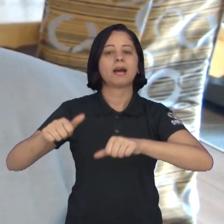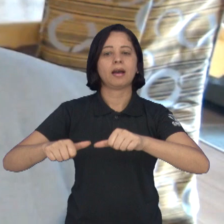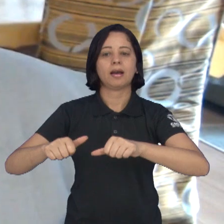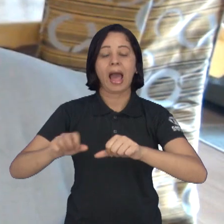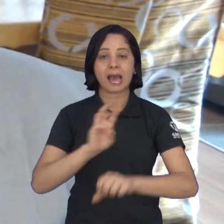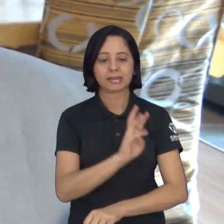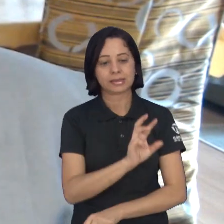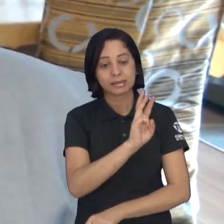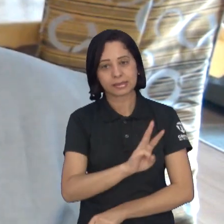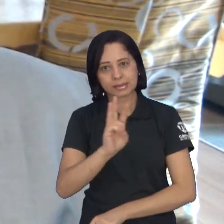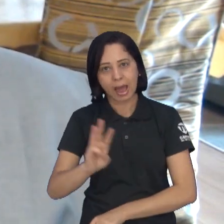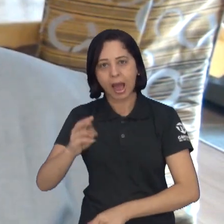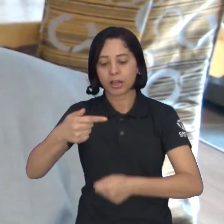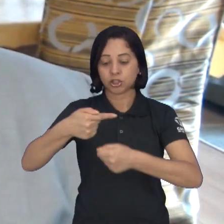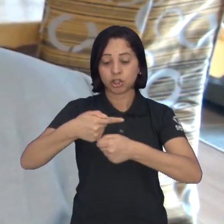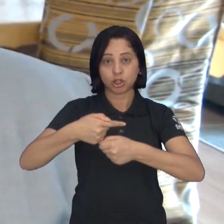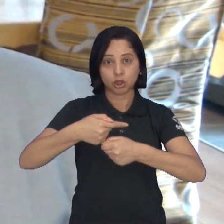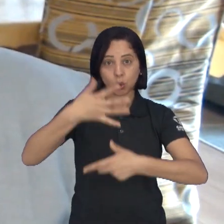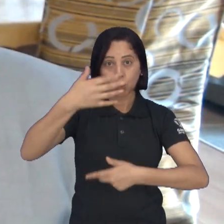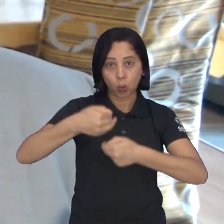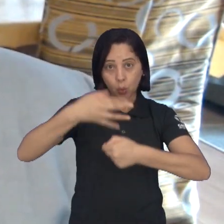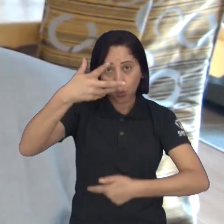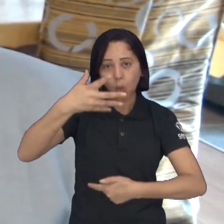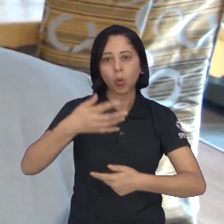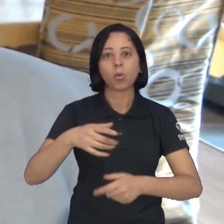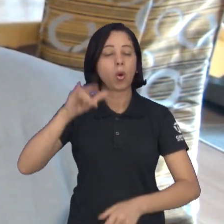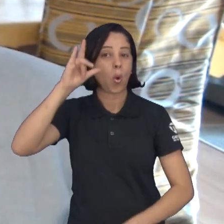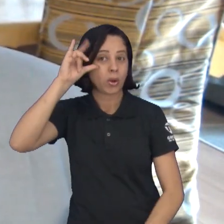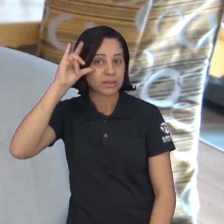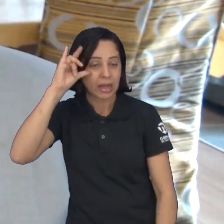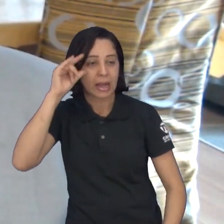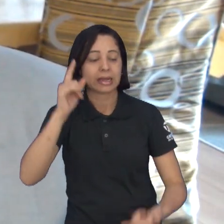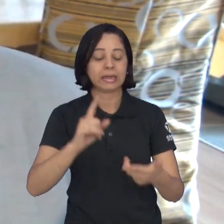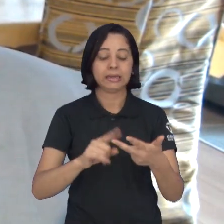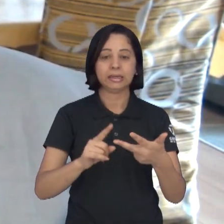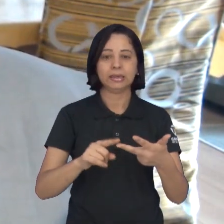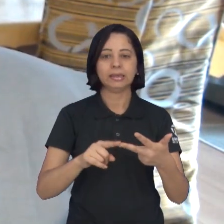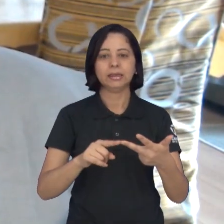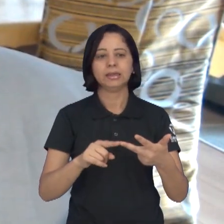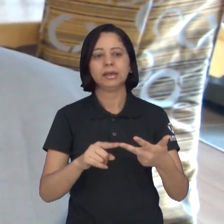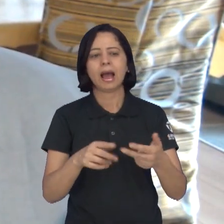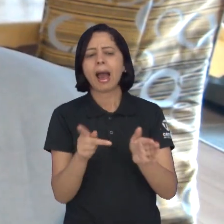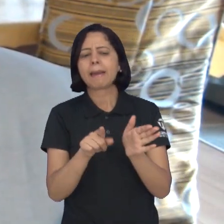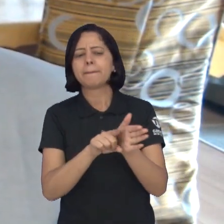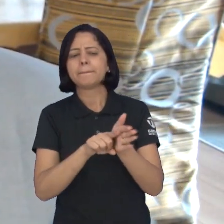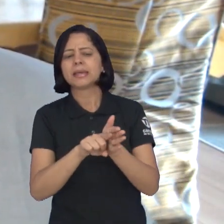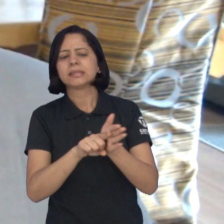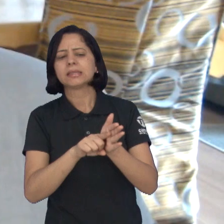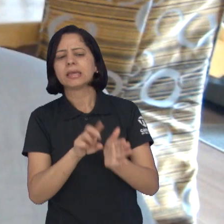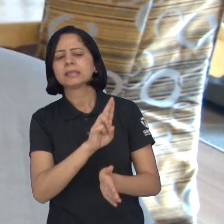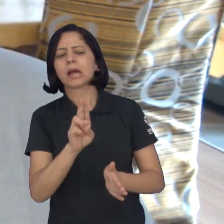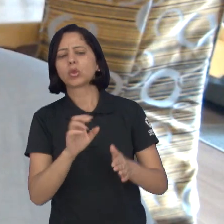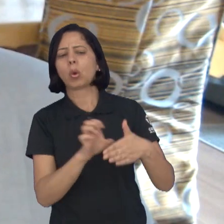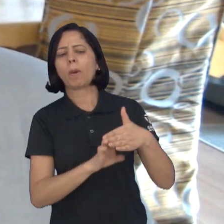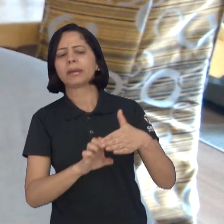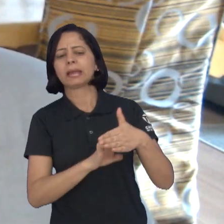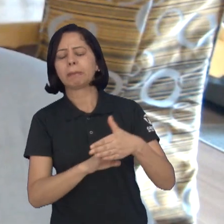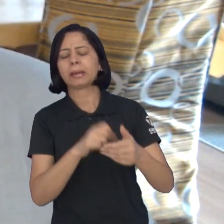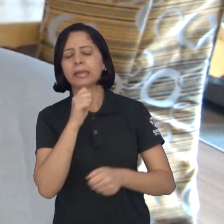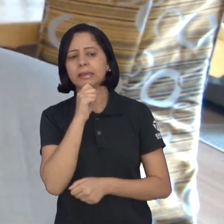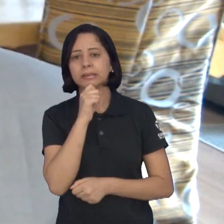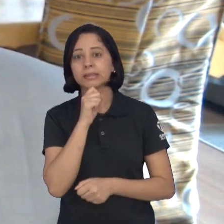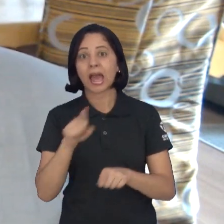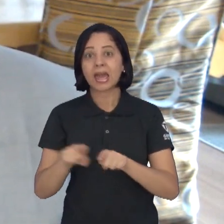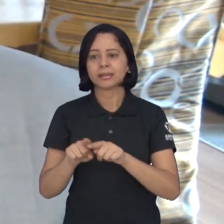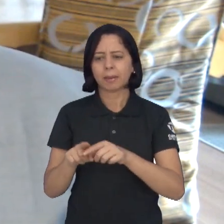em Google Maps, ou até mesmo Instagram, buscar o nome da empresa junto ao Procon, ou